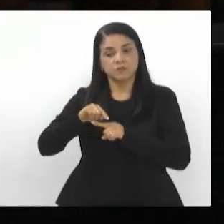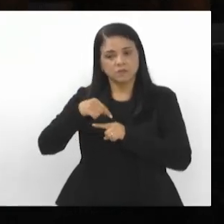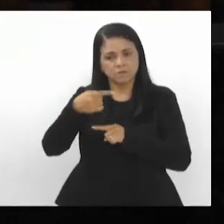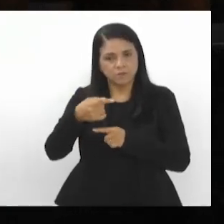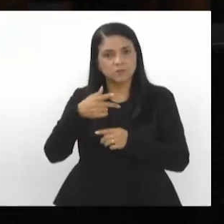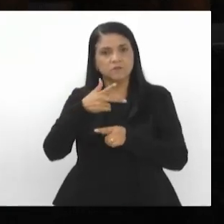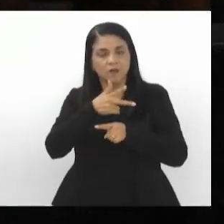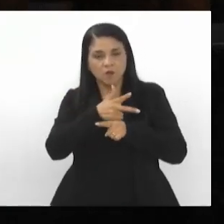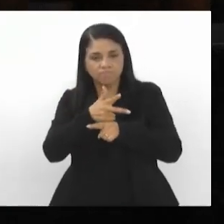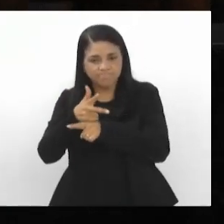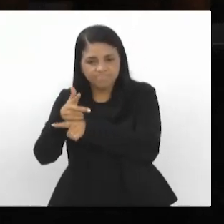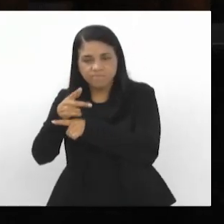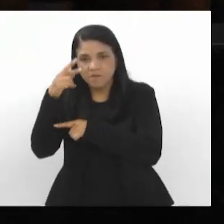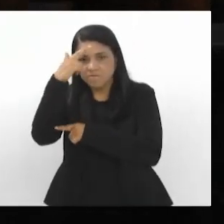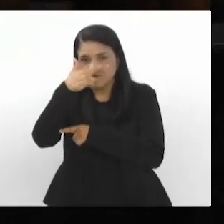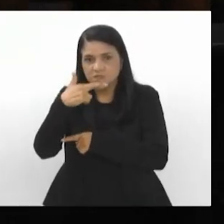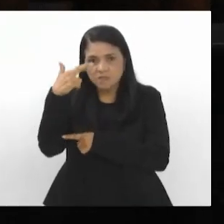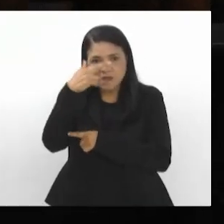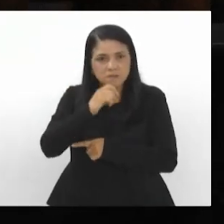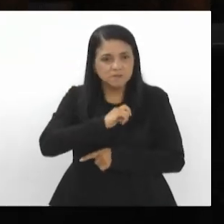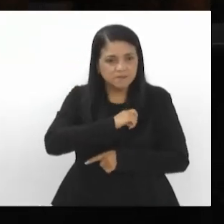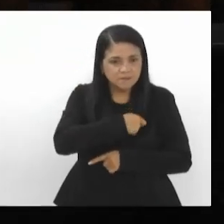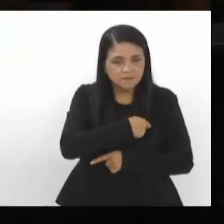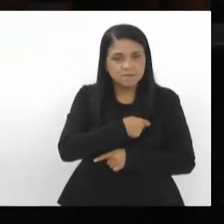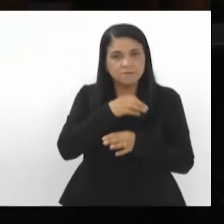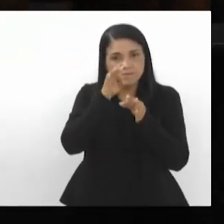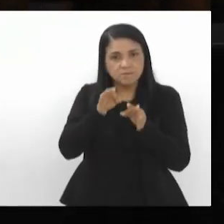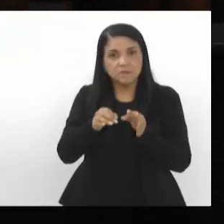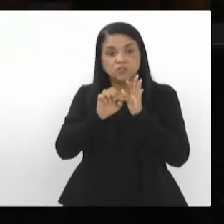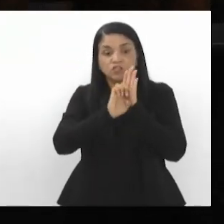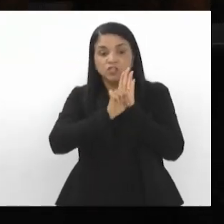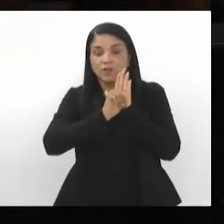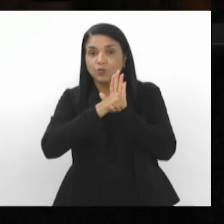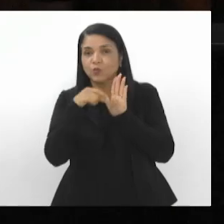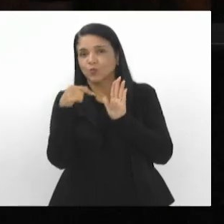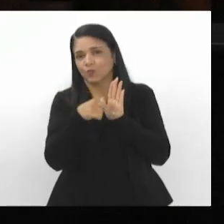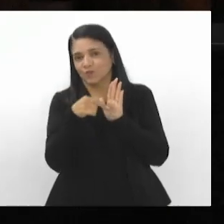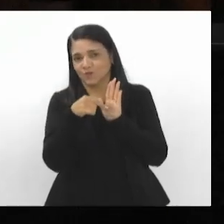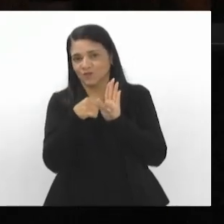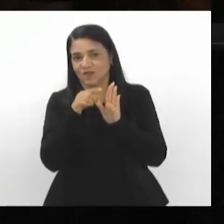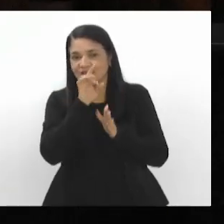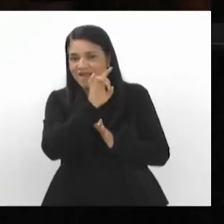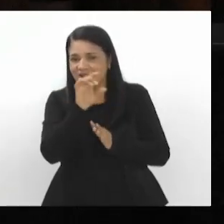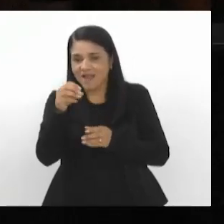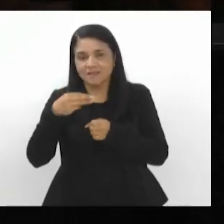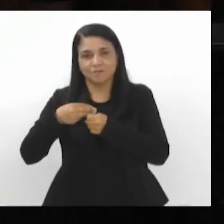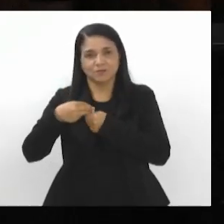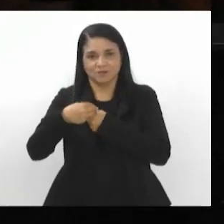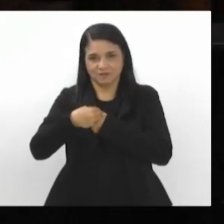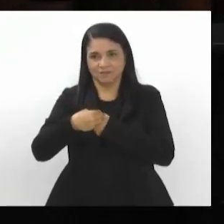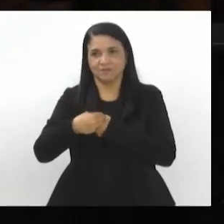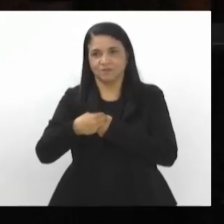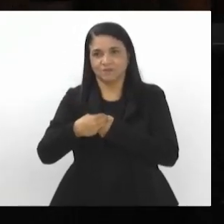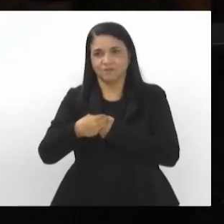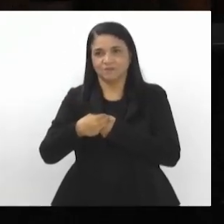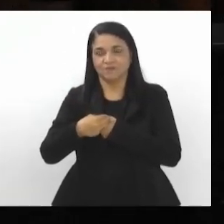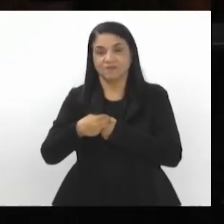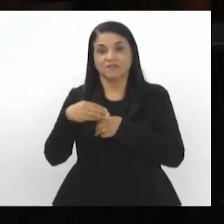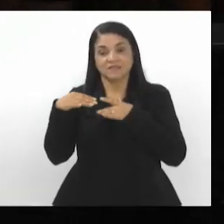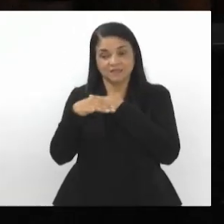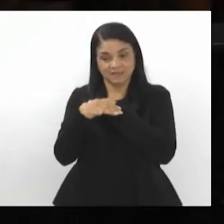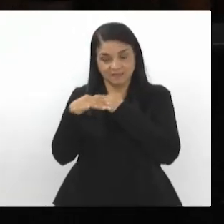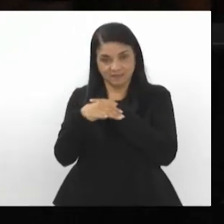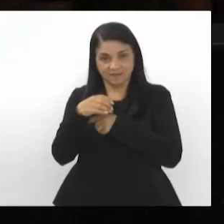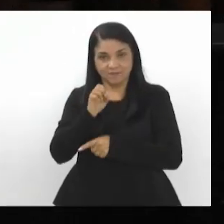fiscalizando, né, realmente se vão estar levando a sério o Estatuto das Blitz, vão estar fiscalizando cada município desse. E dizer que, na cidade do Rio de